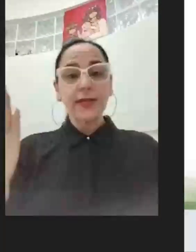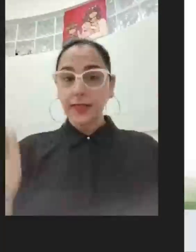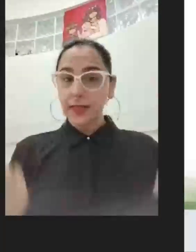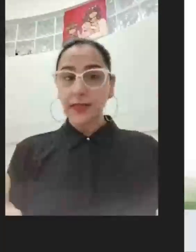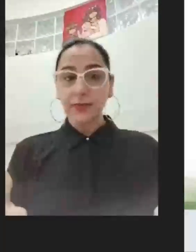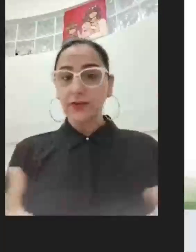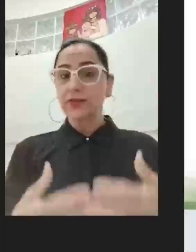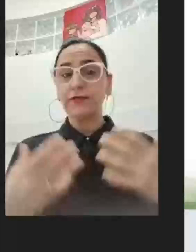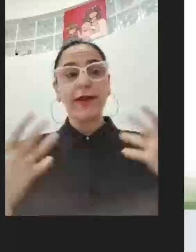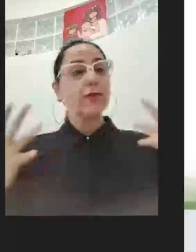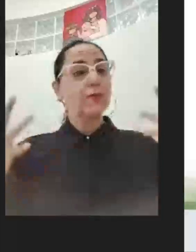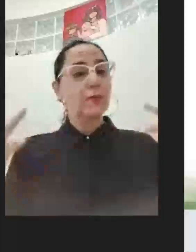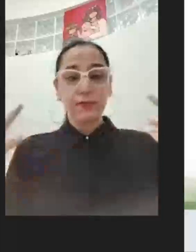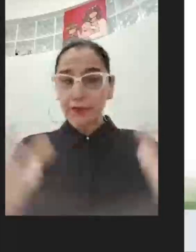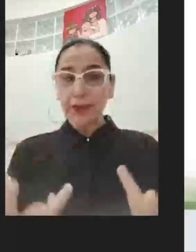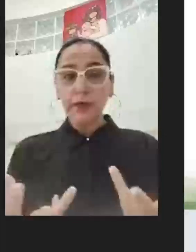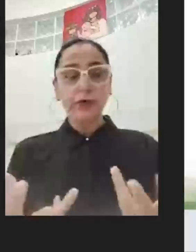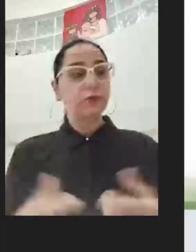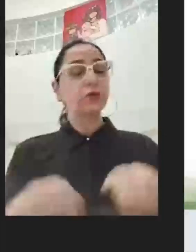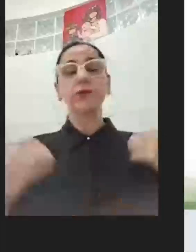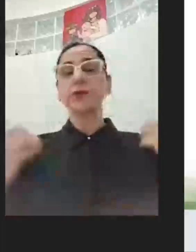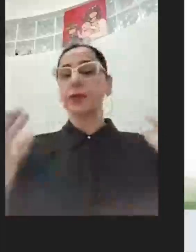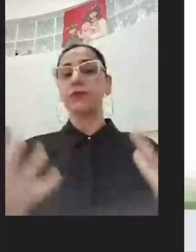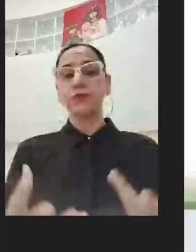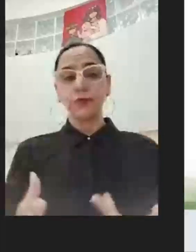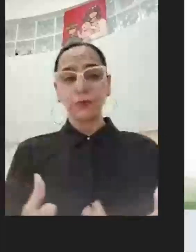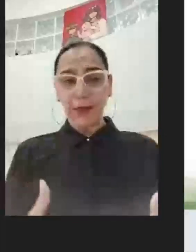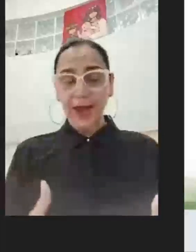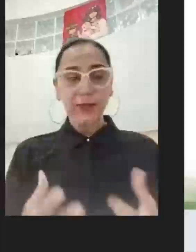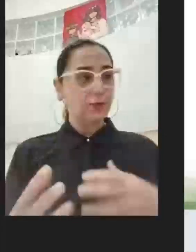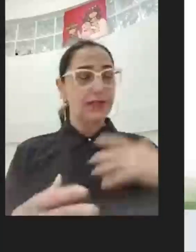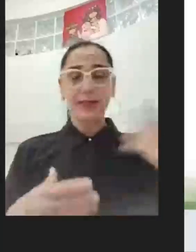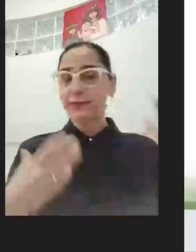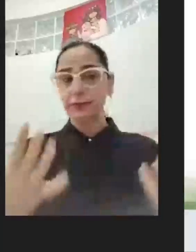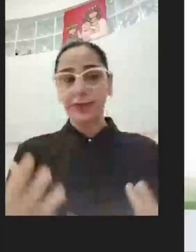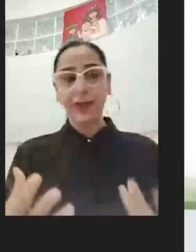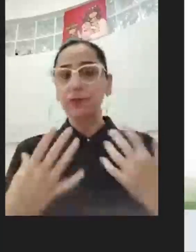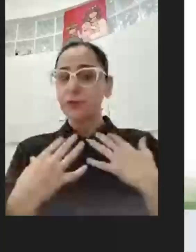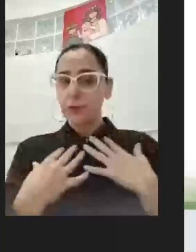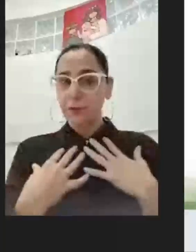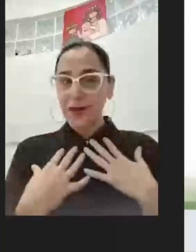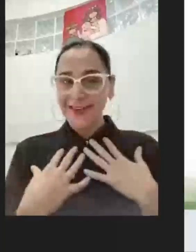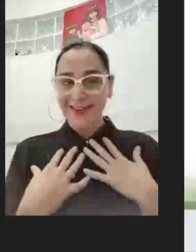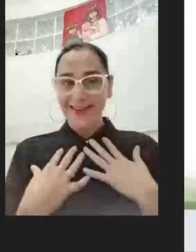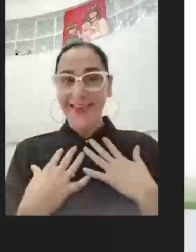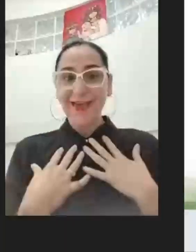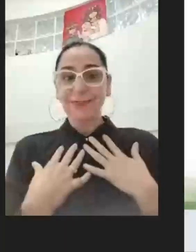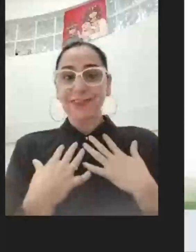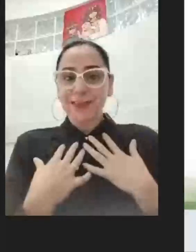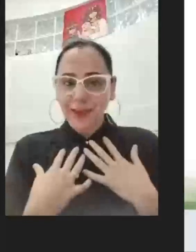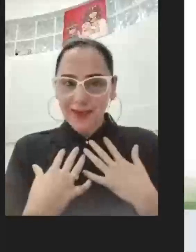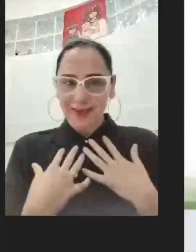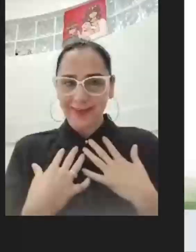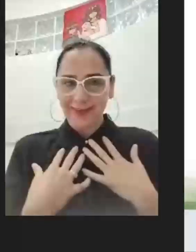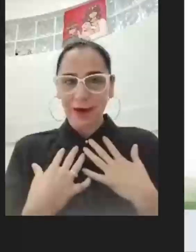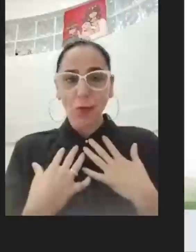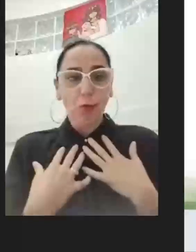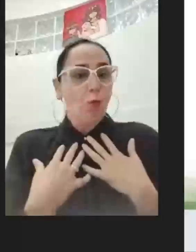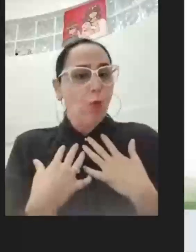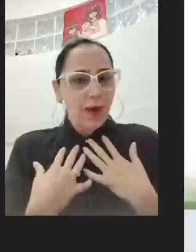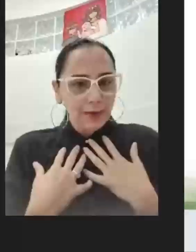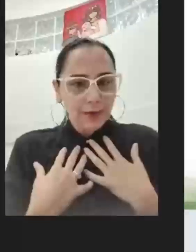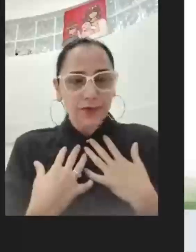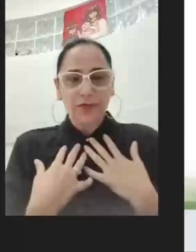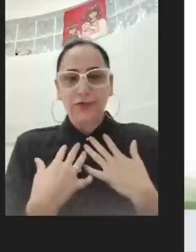vulnerável. Muitas aqui já tiveram filhos, muitos aqui já foram pais ou ainda vão ter. Eu sou mãe, eu